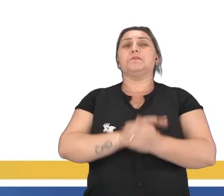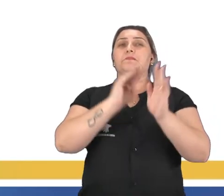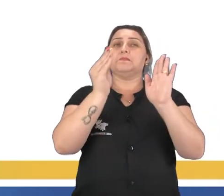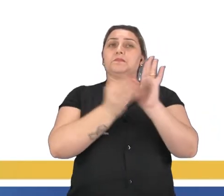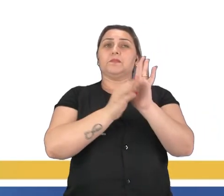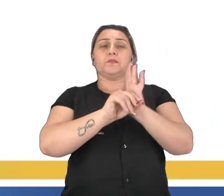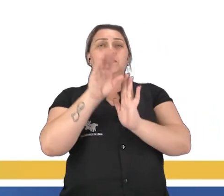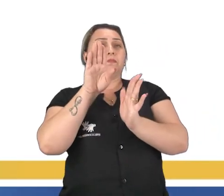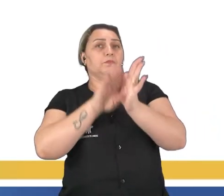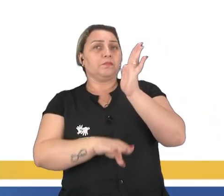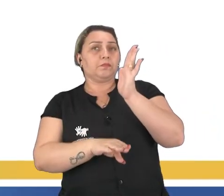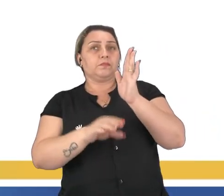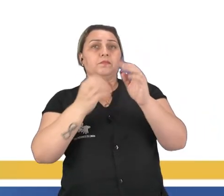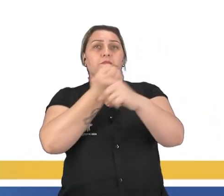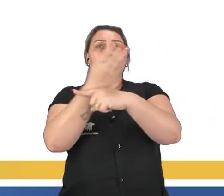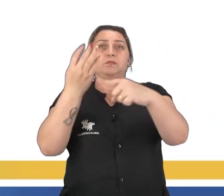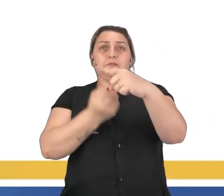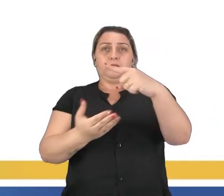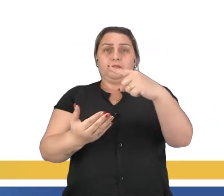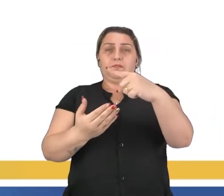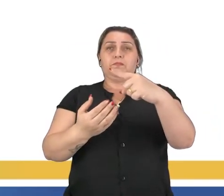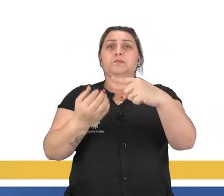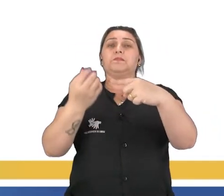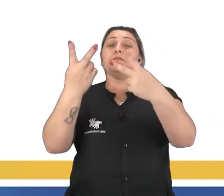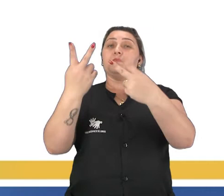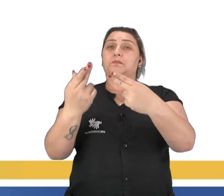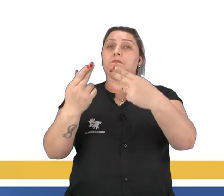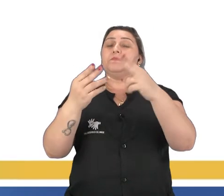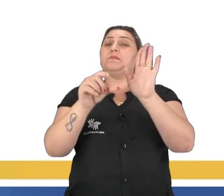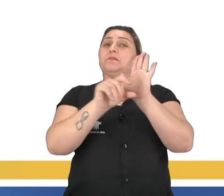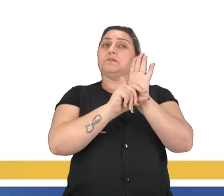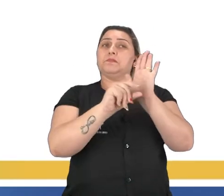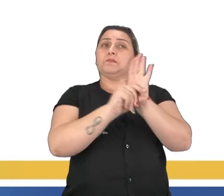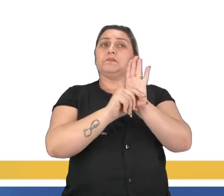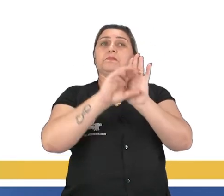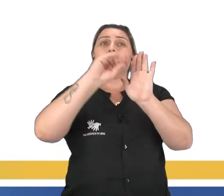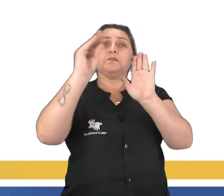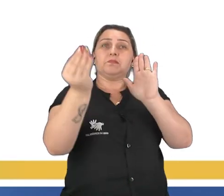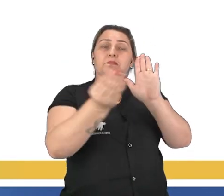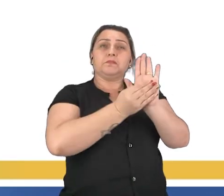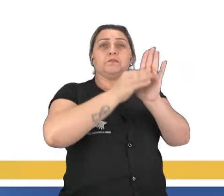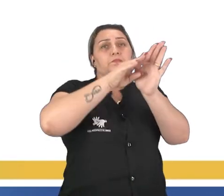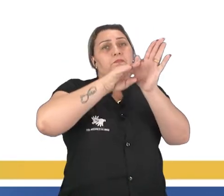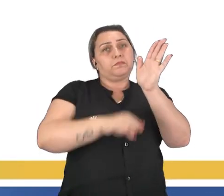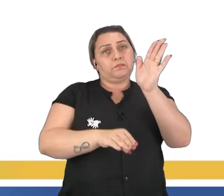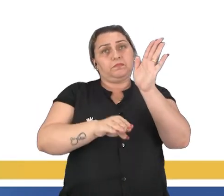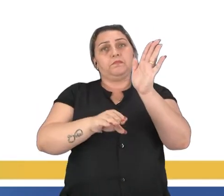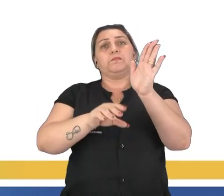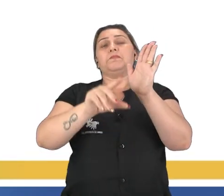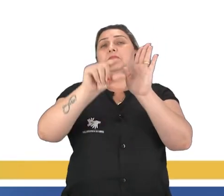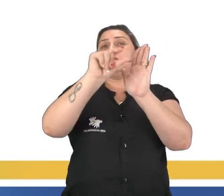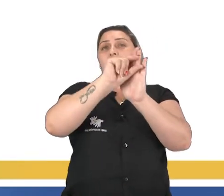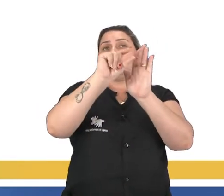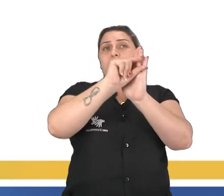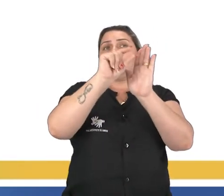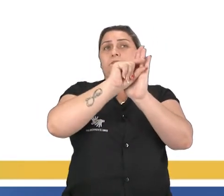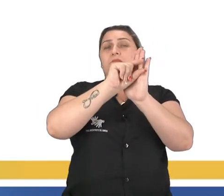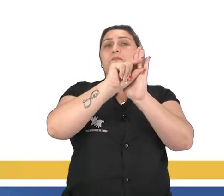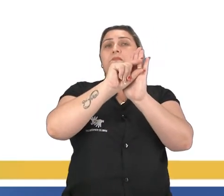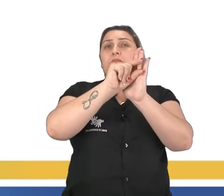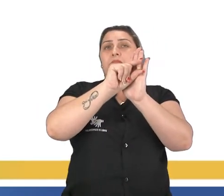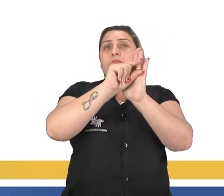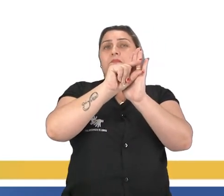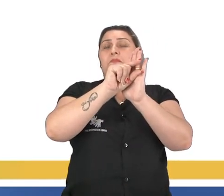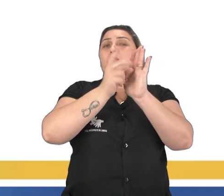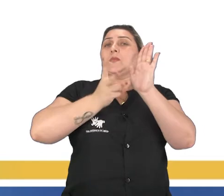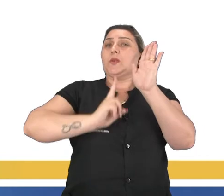Para adicionar ou subtrair frações com denominadores iguais, adicionamos ou subtraímos, né? Vai depender da operação que eu estou fazendo,